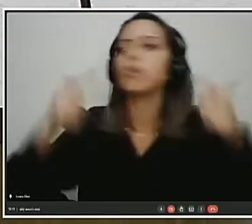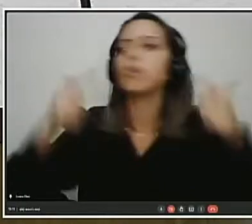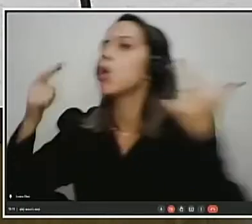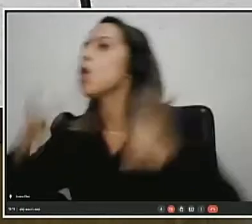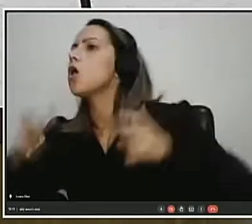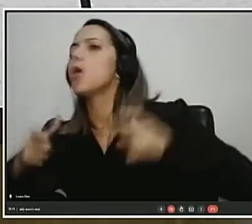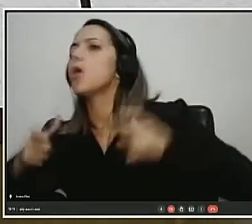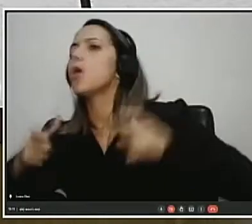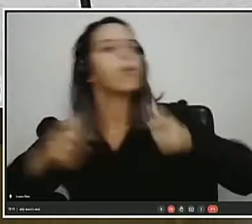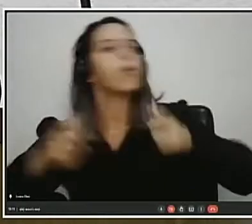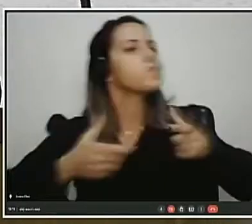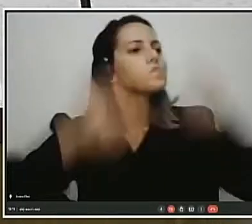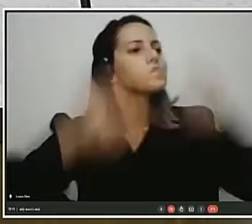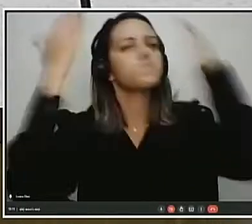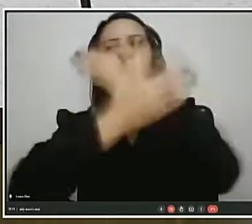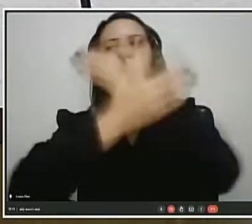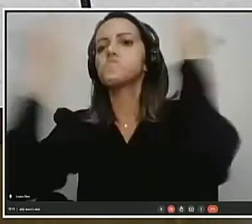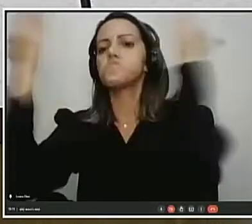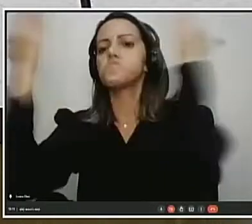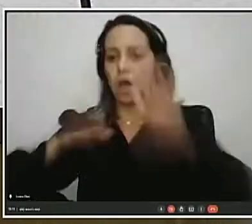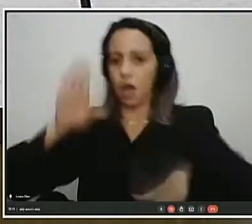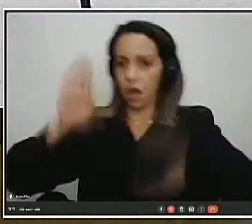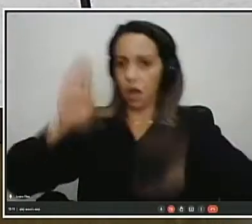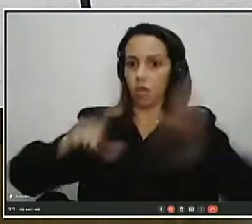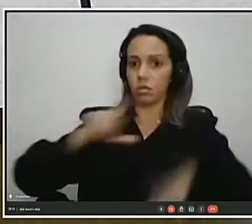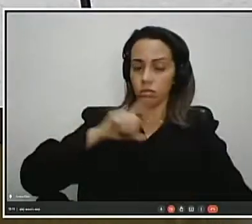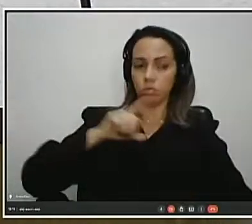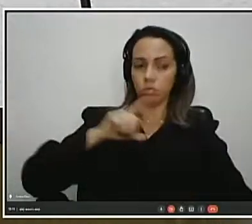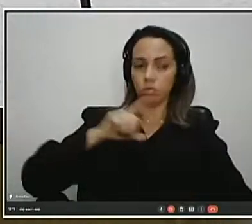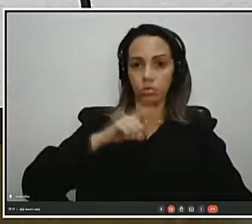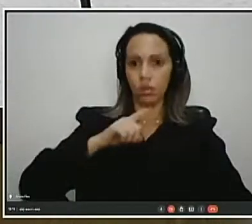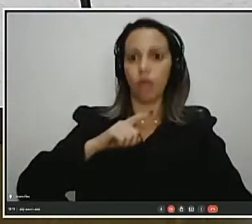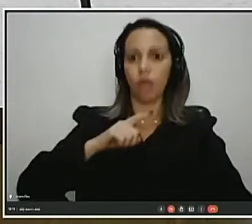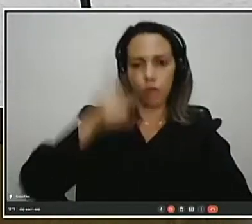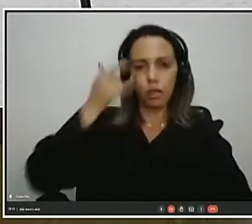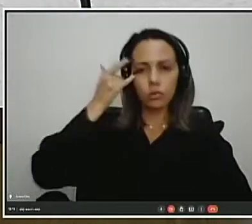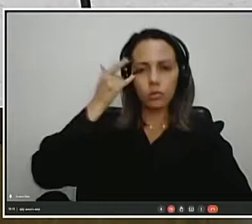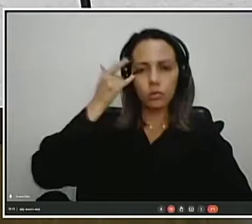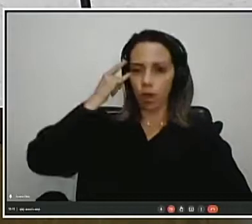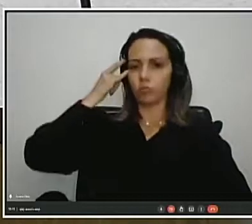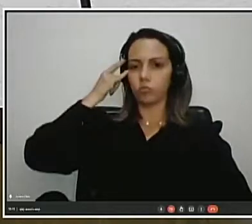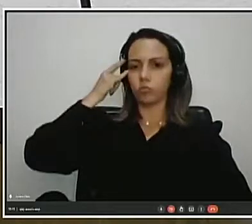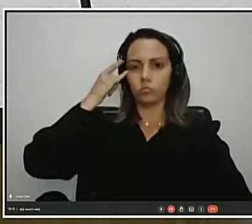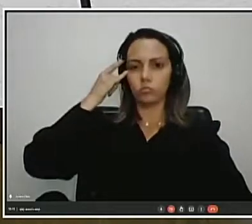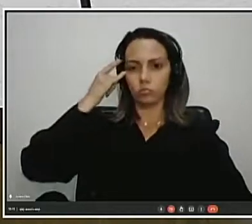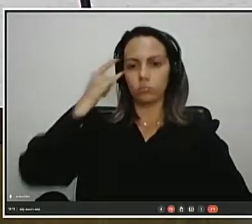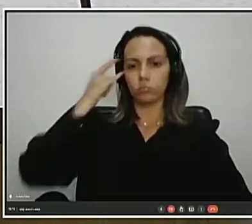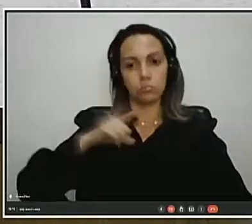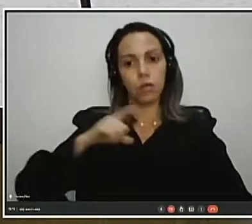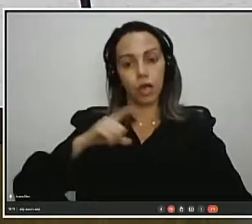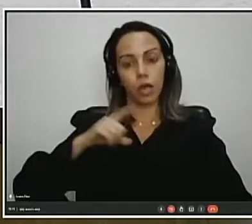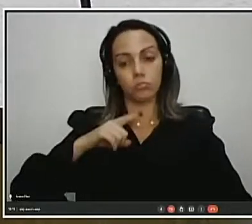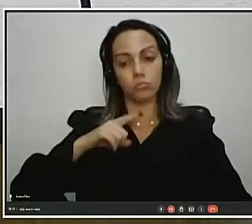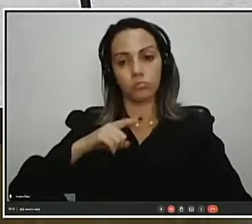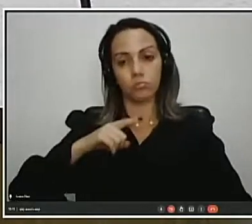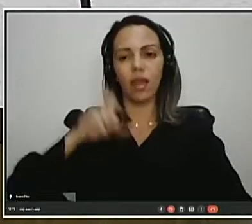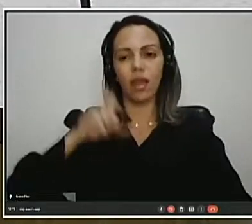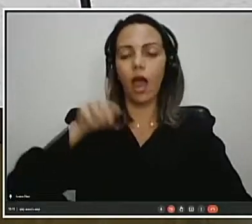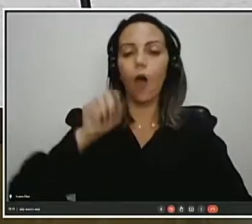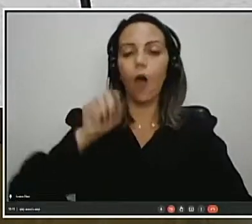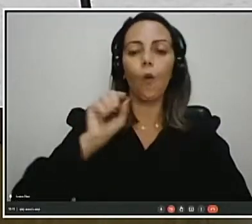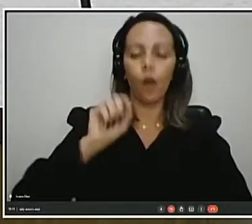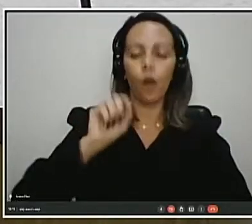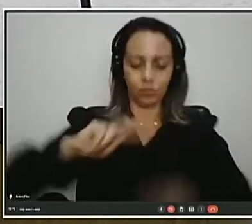esses milhões, alguns têm a trissomia 21, mais conhecida como síndrome de Down, que é uma alteração